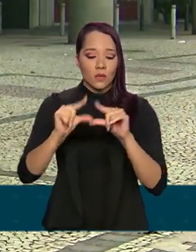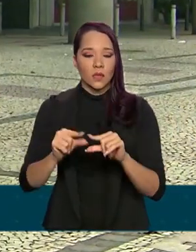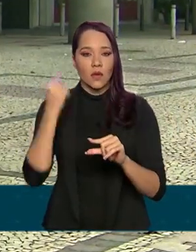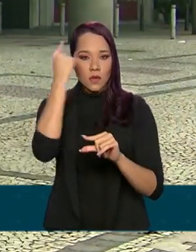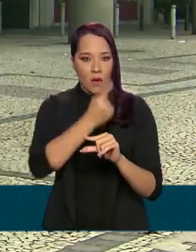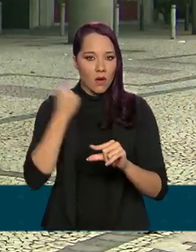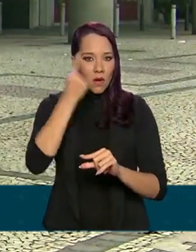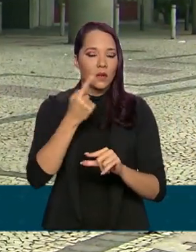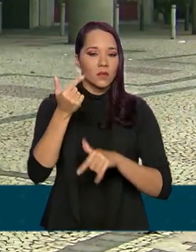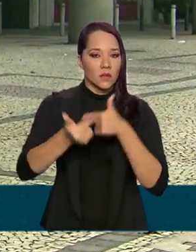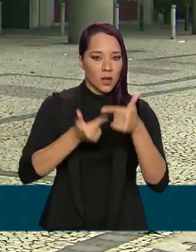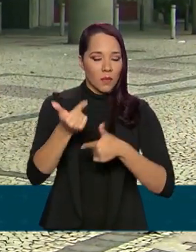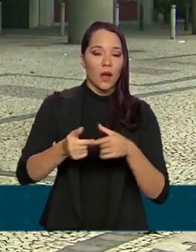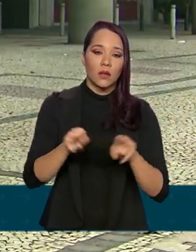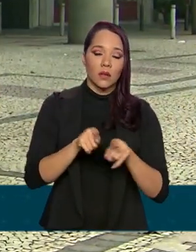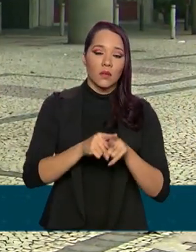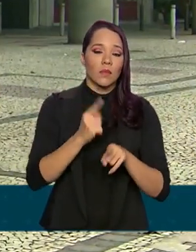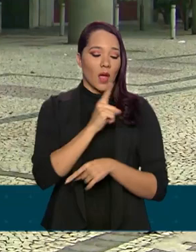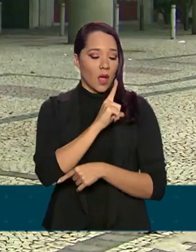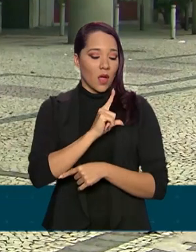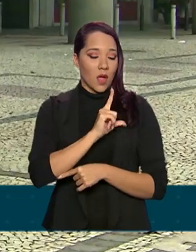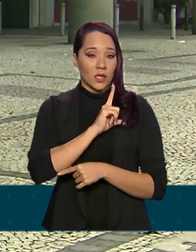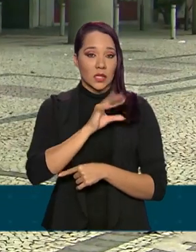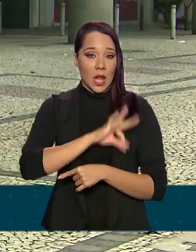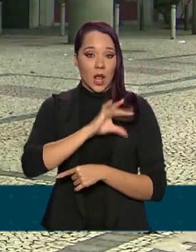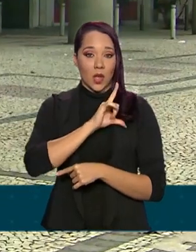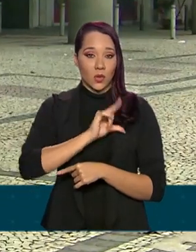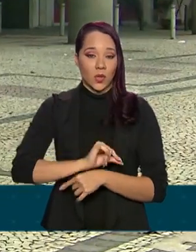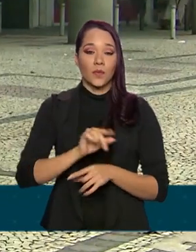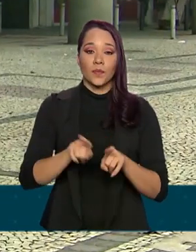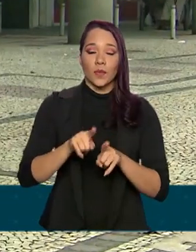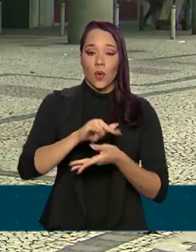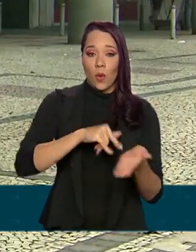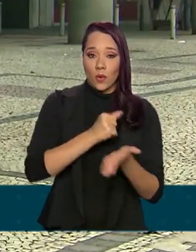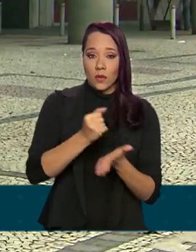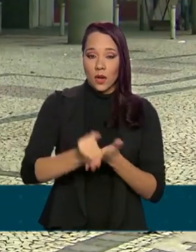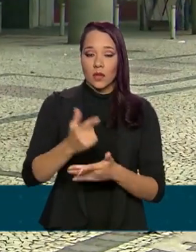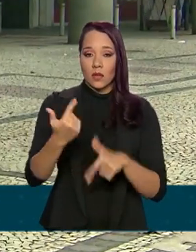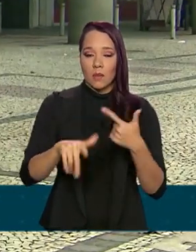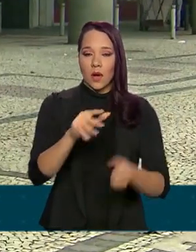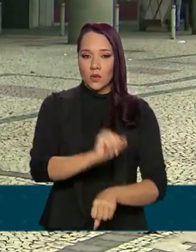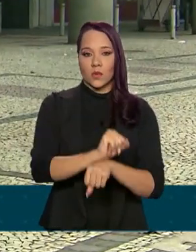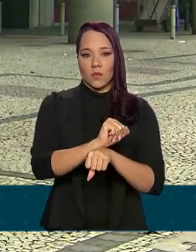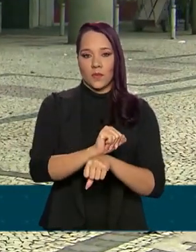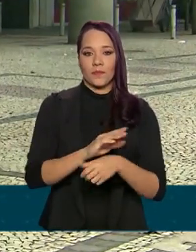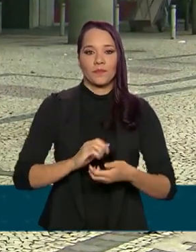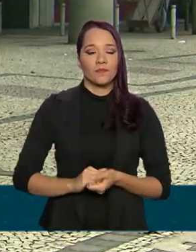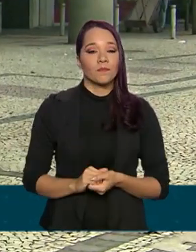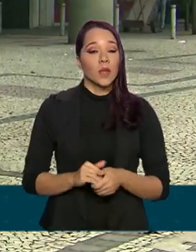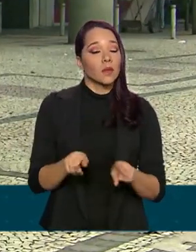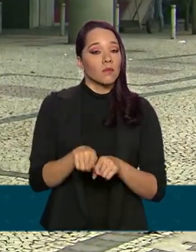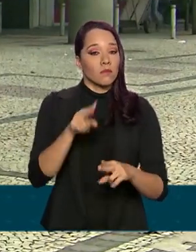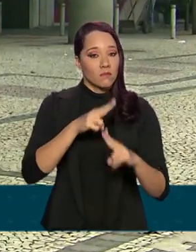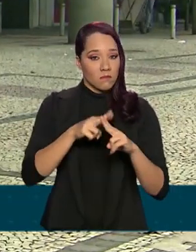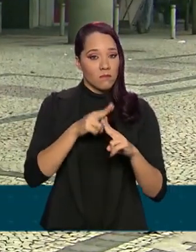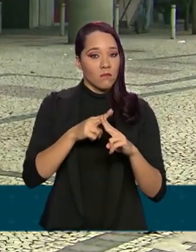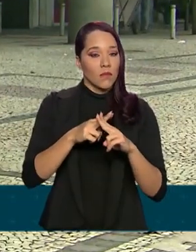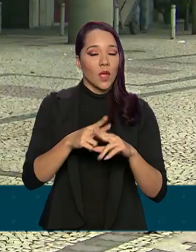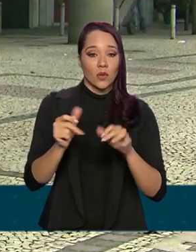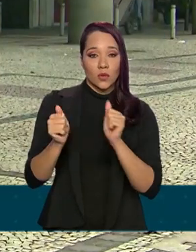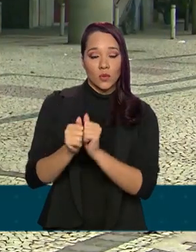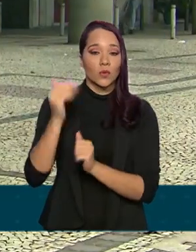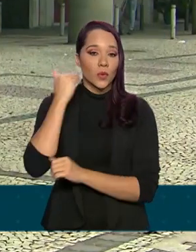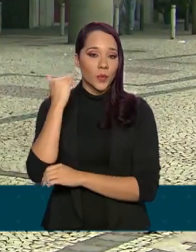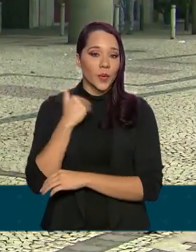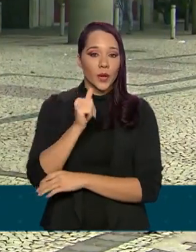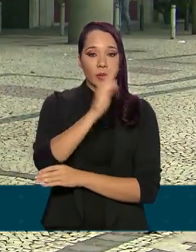jornada de trabalho e de salários e a suspensão do contrato de trabalho. Além disso, a Caixa Econômica Federal e o Banco